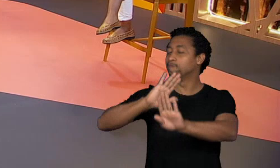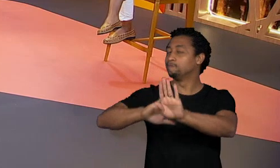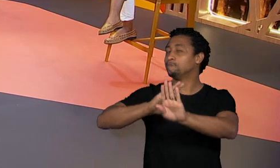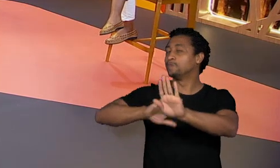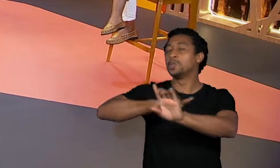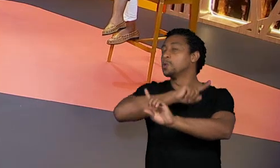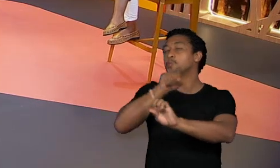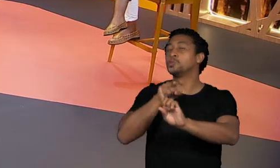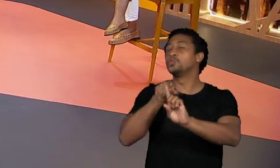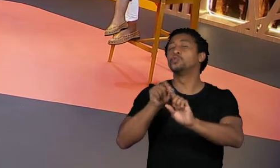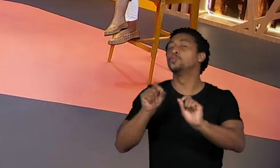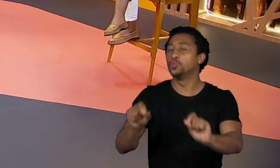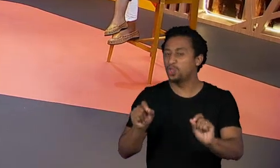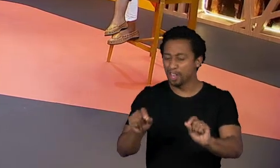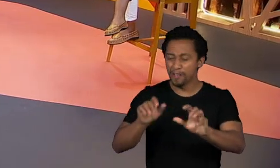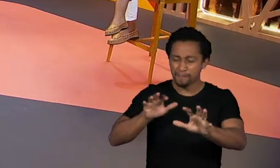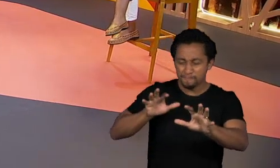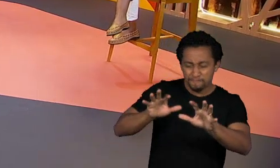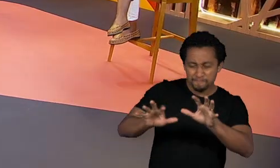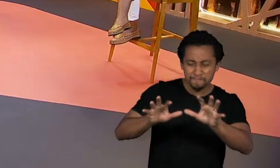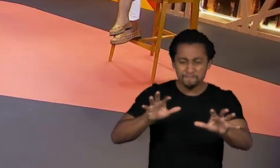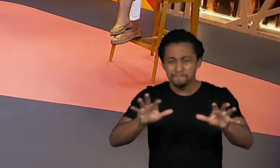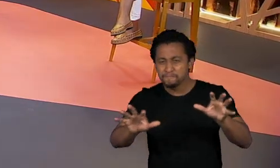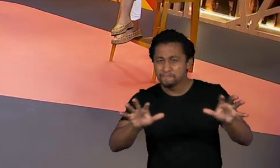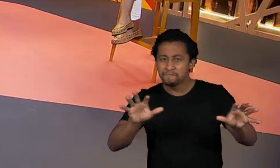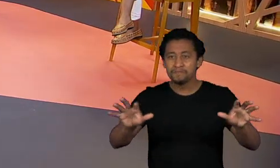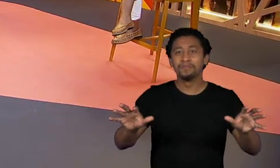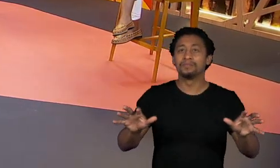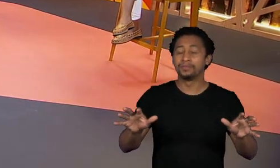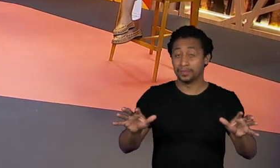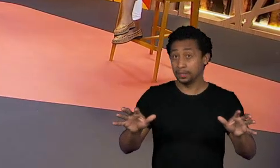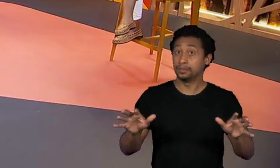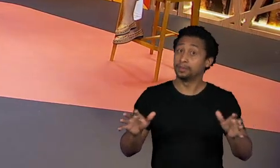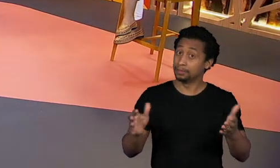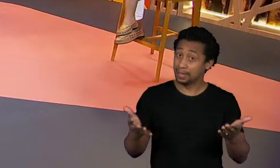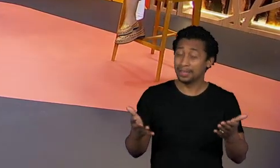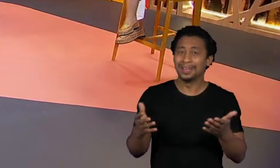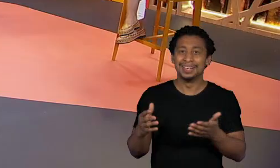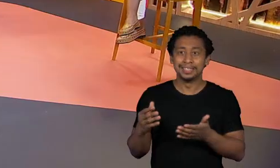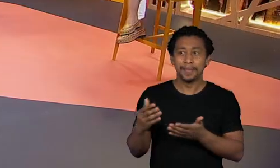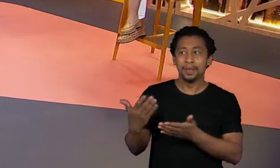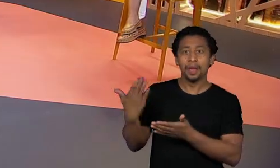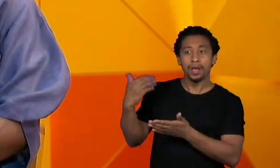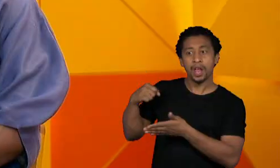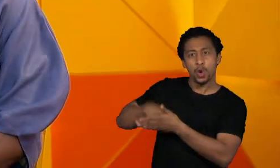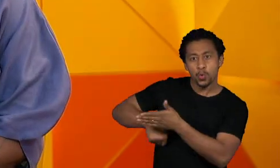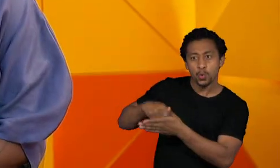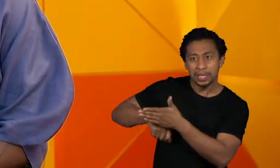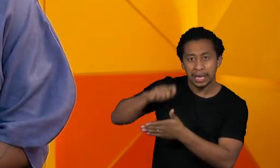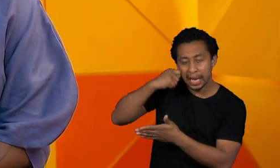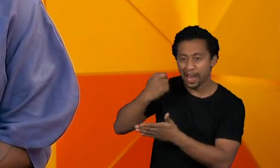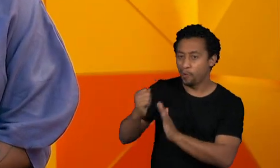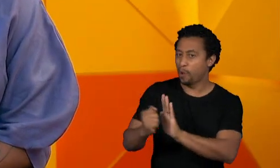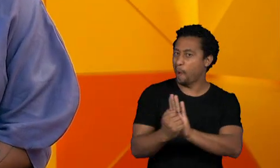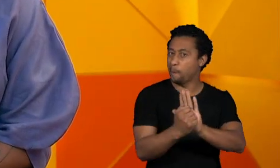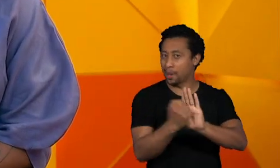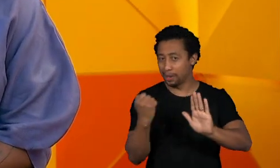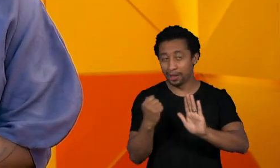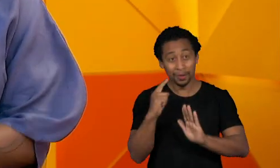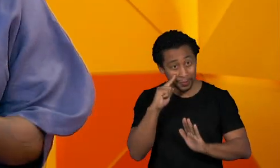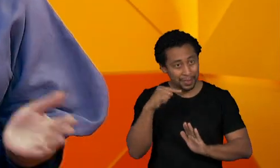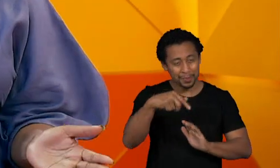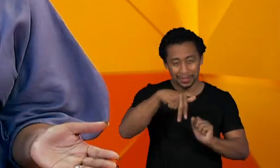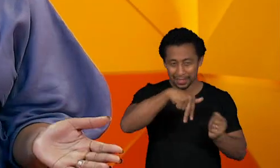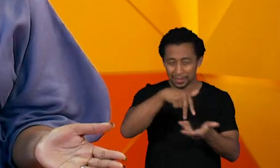muito claro, muito explícito de apagar nosso protagonismo. Estação Livre volta já já